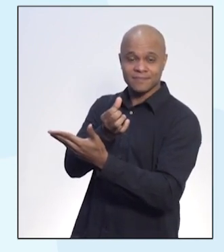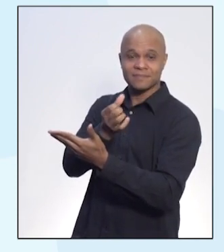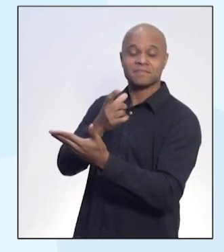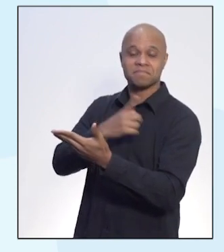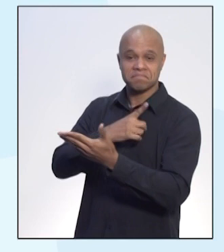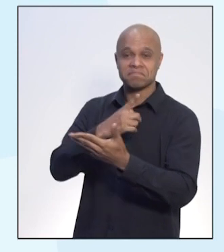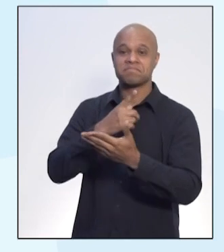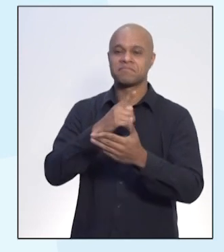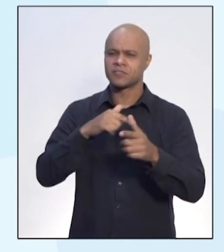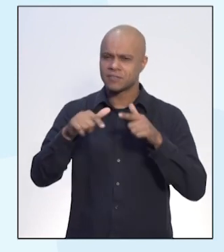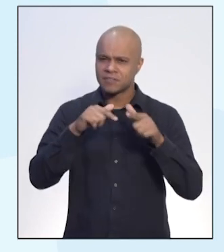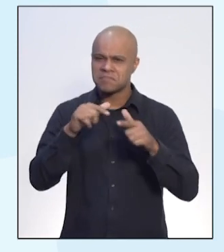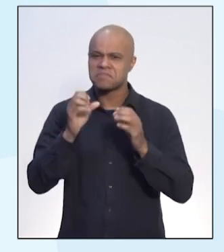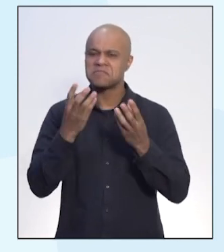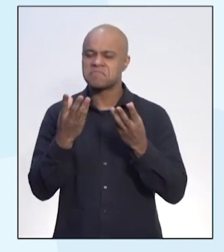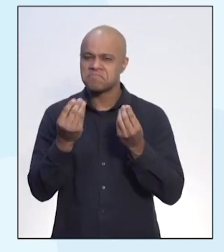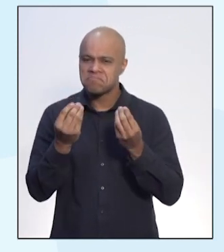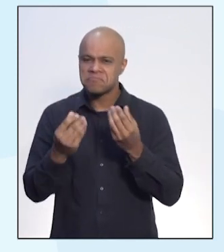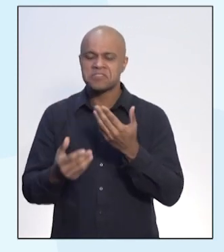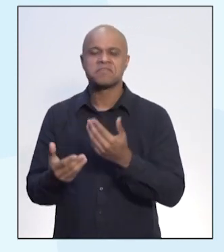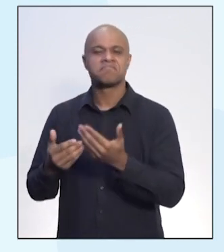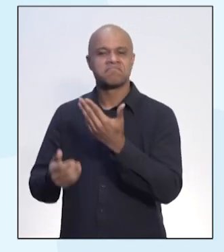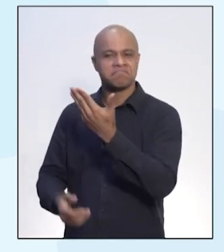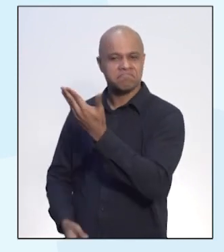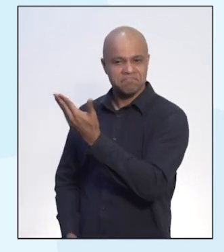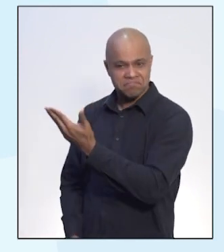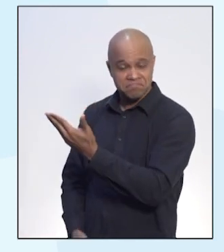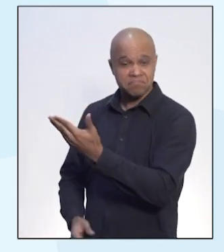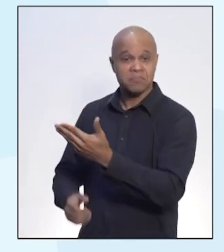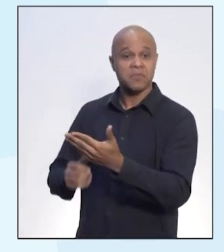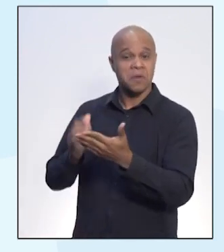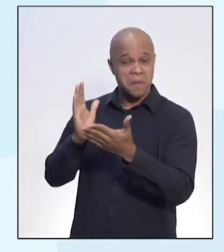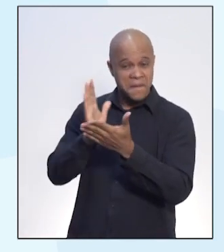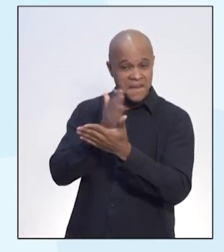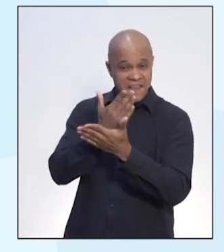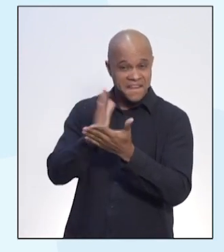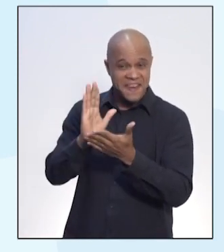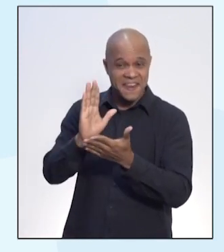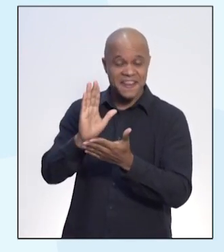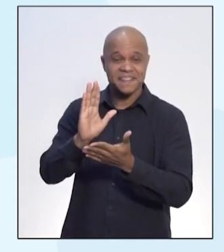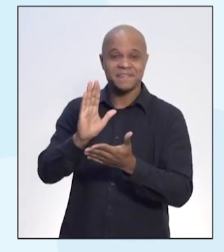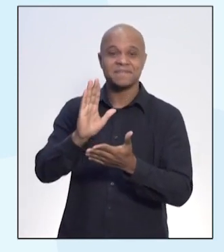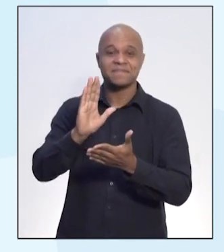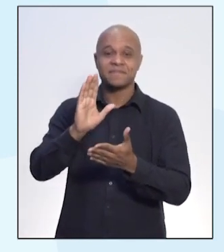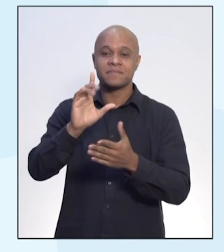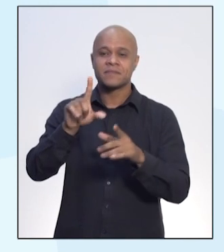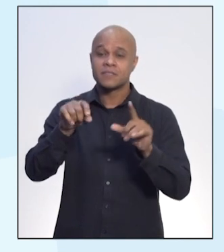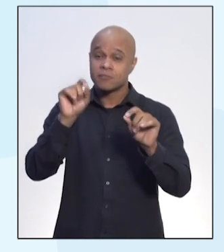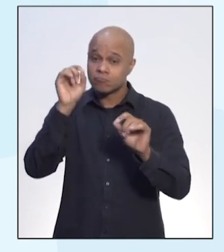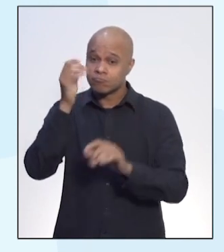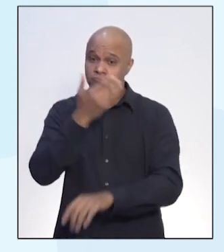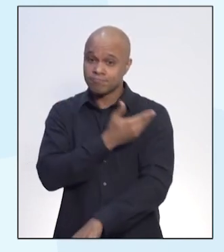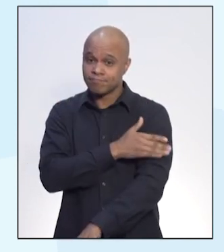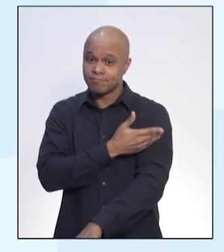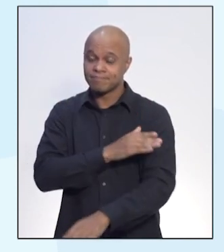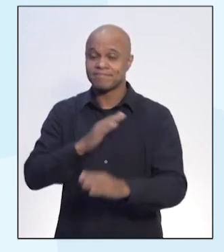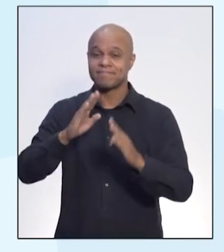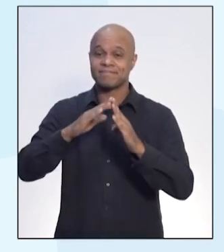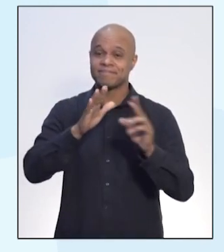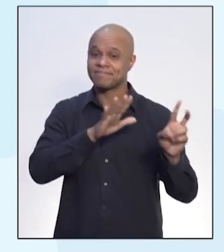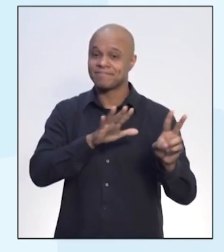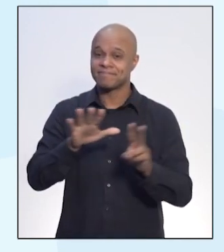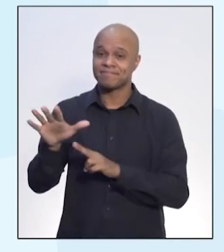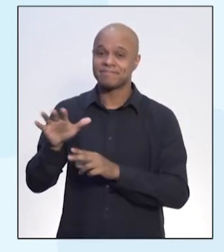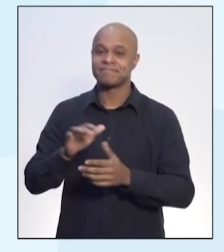várias atividades. E eu subdividi elas para facilitar para vocês. Então, o que vocês podem treinar ainda durante essa semana